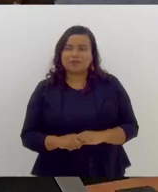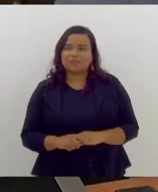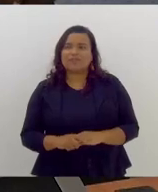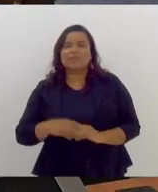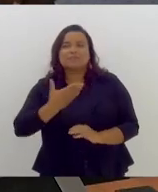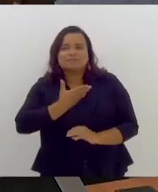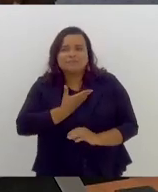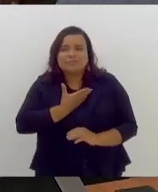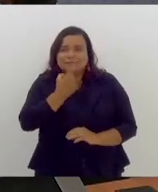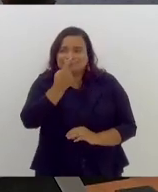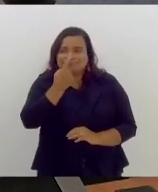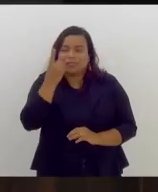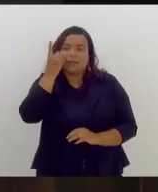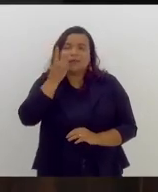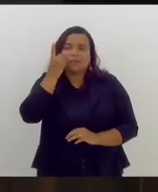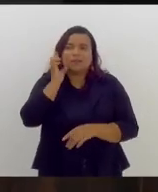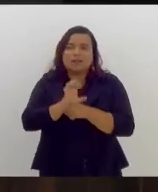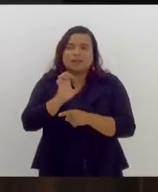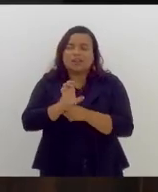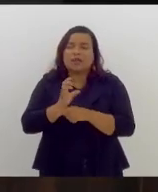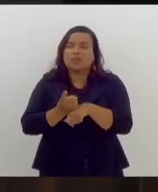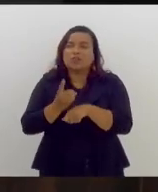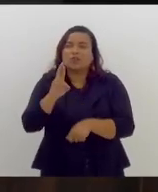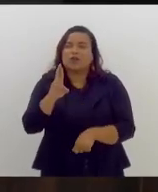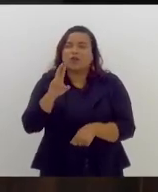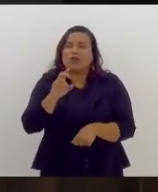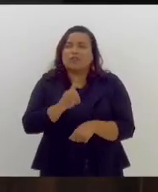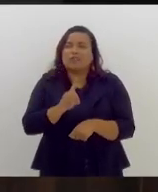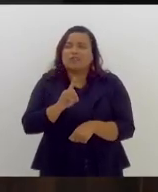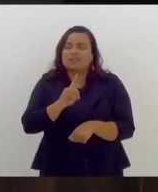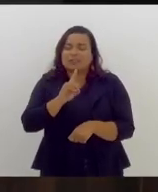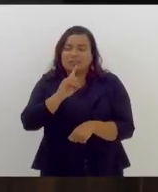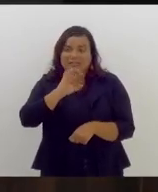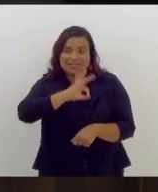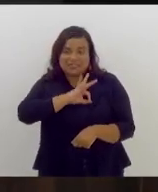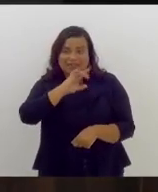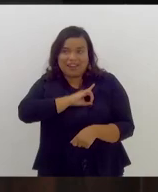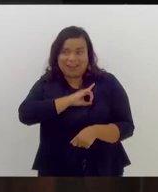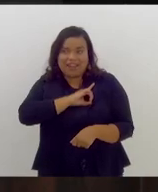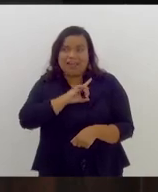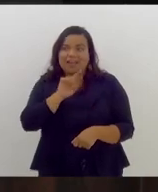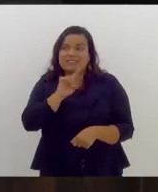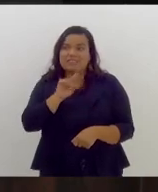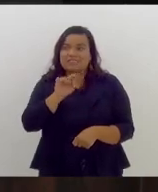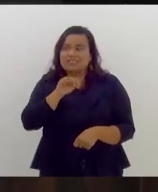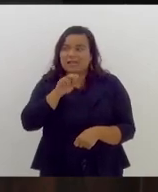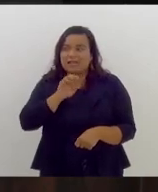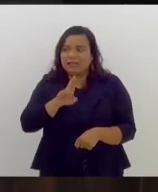Querido amigo deputado estadual, doutor delegado Zaqueu Teixeira.